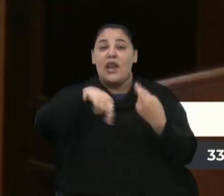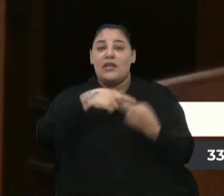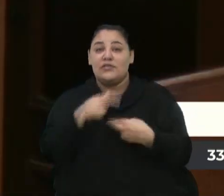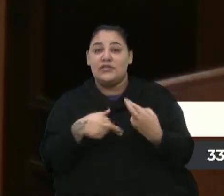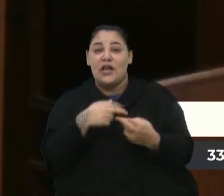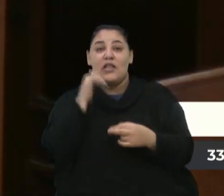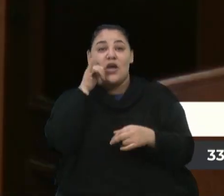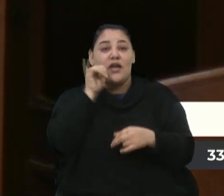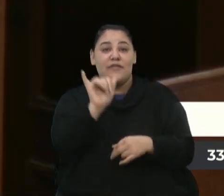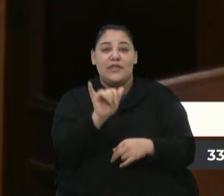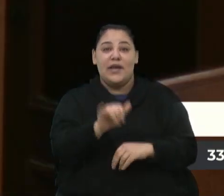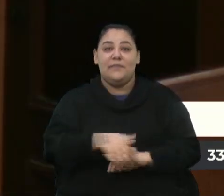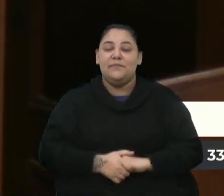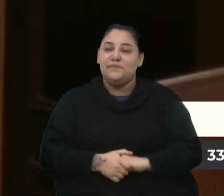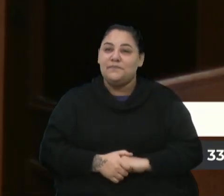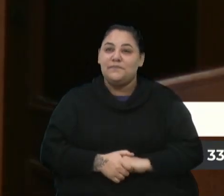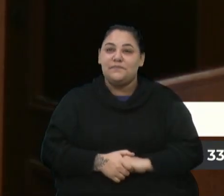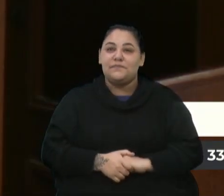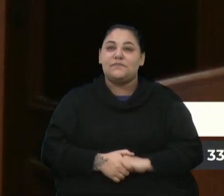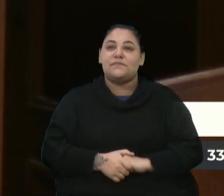prevenção.